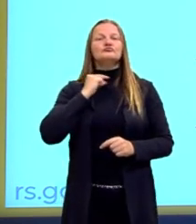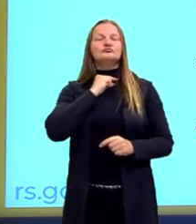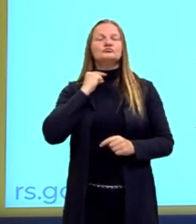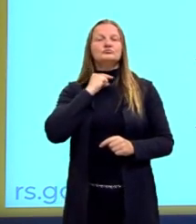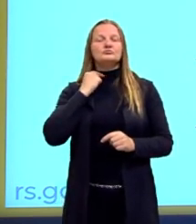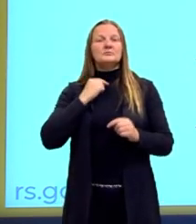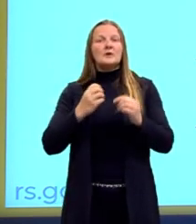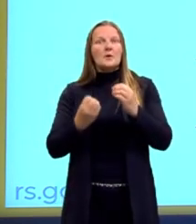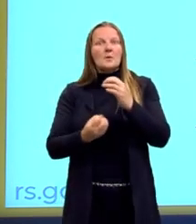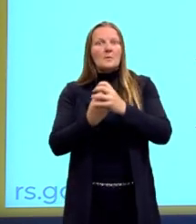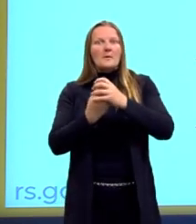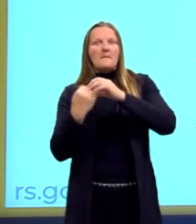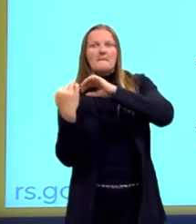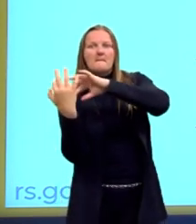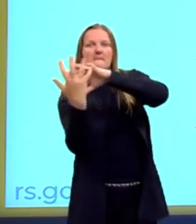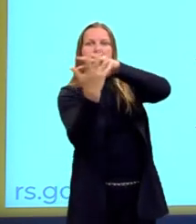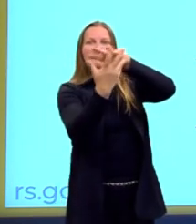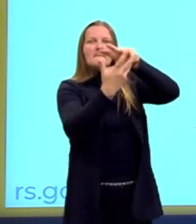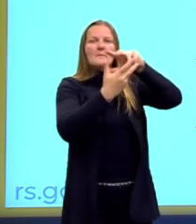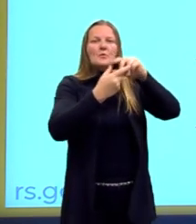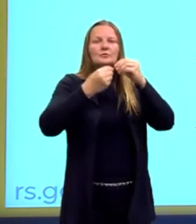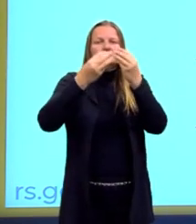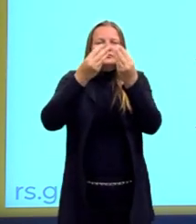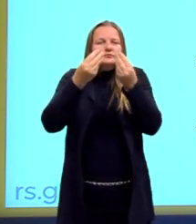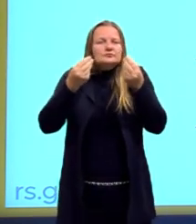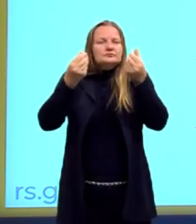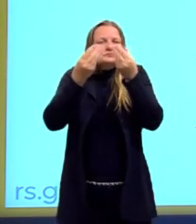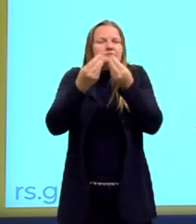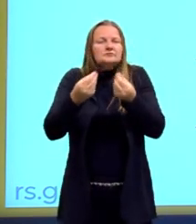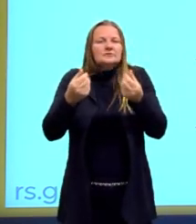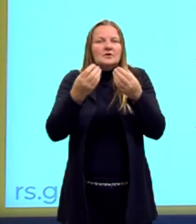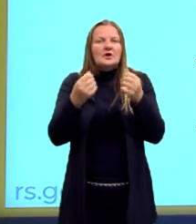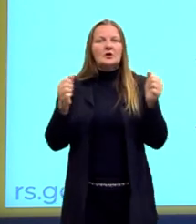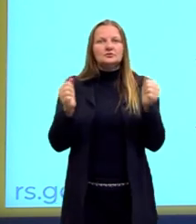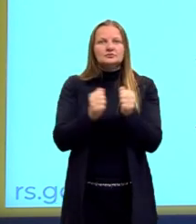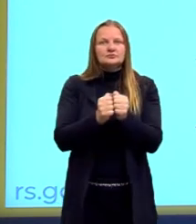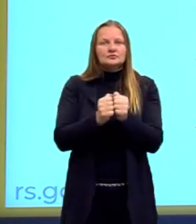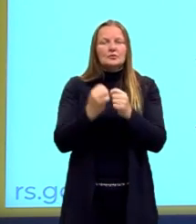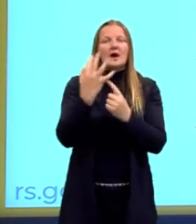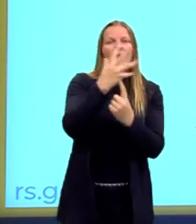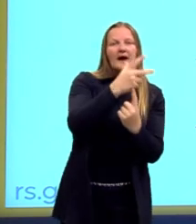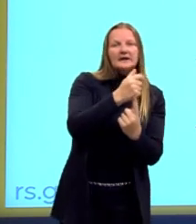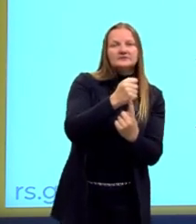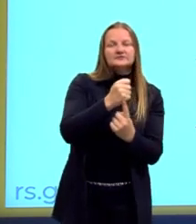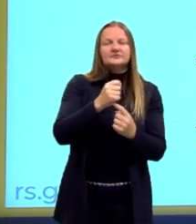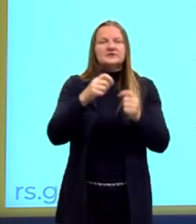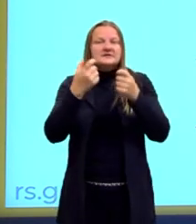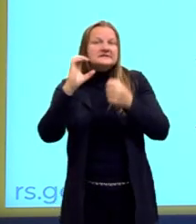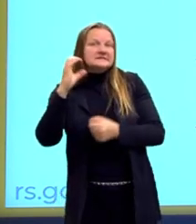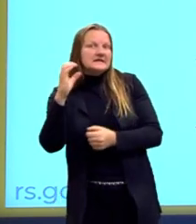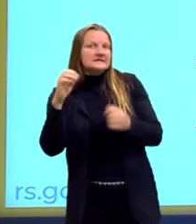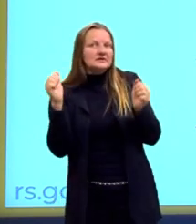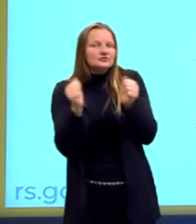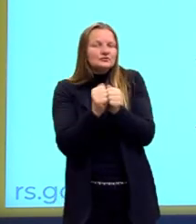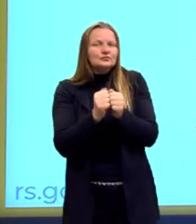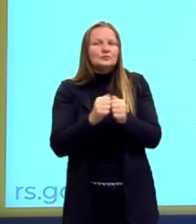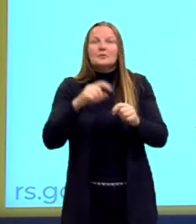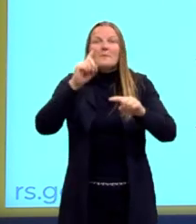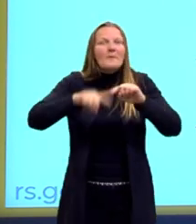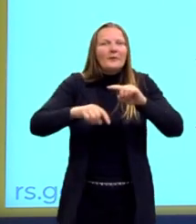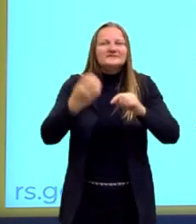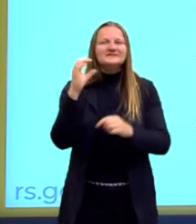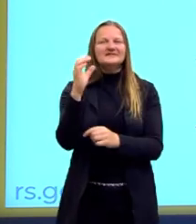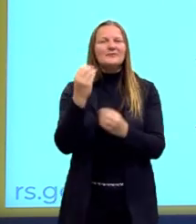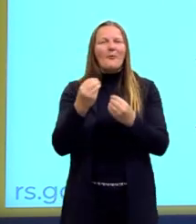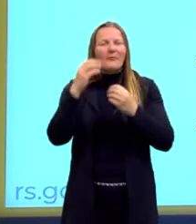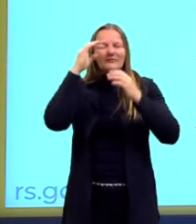que era arte e ciência ao mesmo tempo né Então olha só é impossível a ciência sem imaginação de